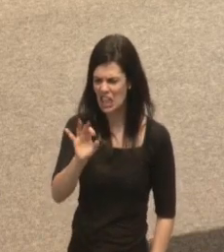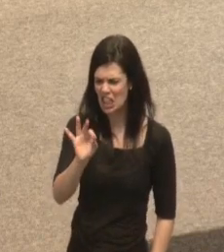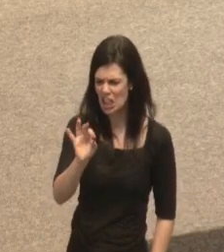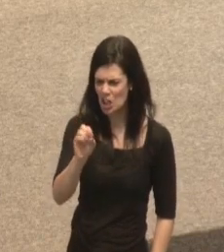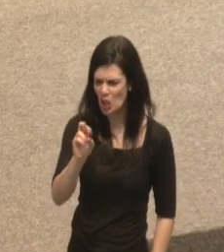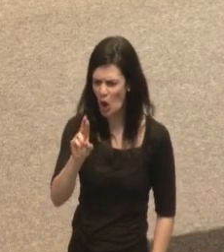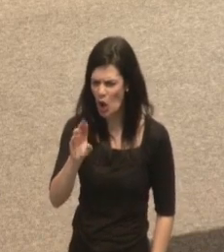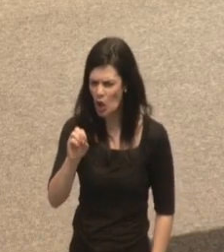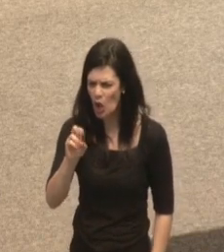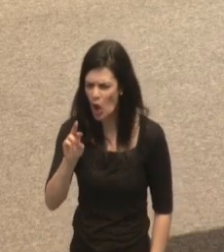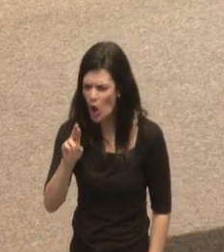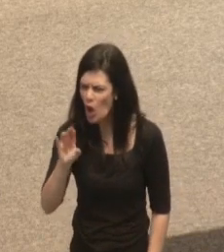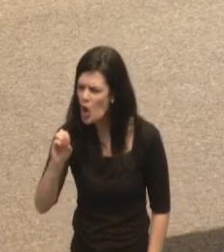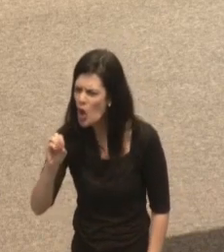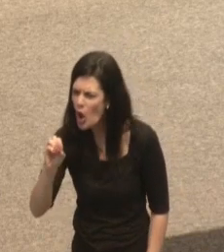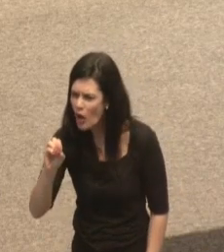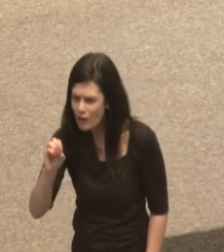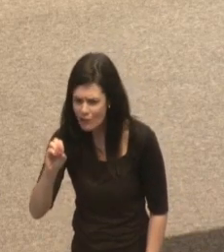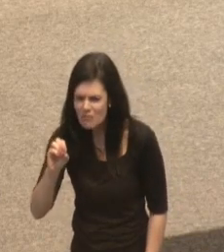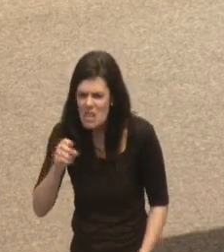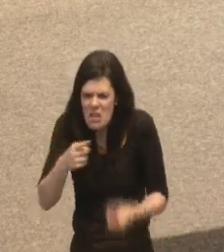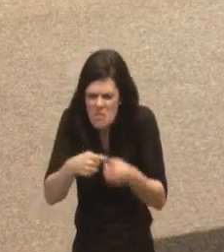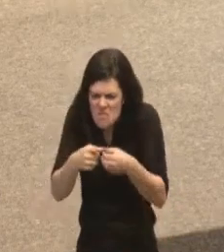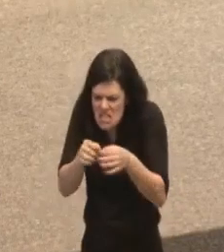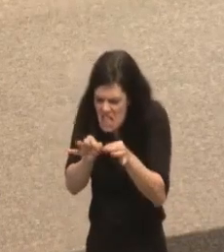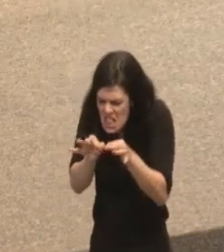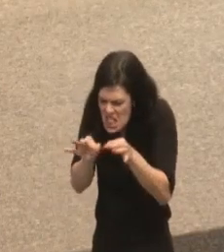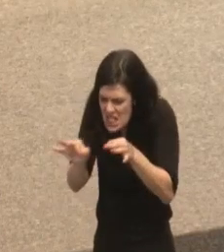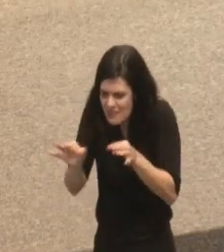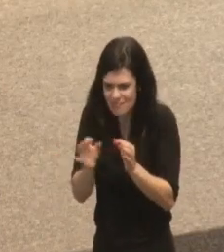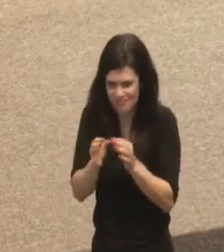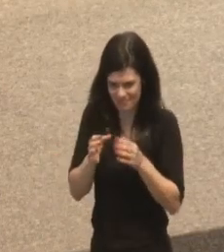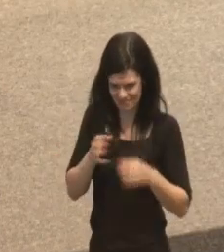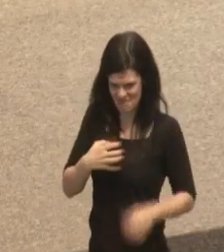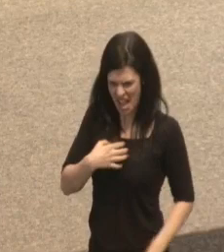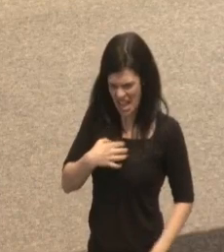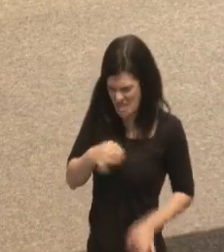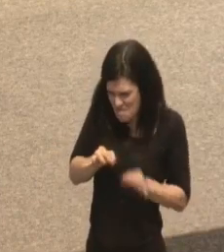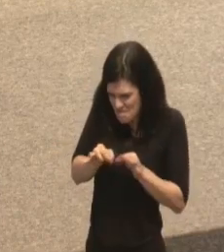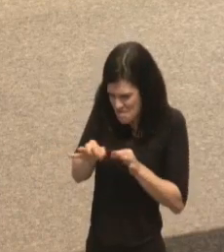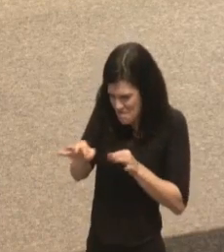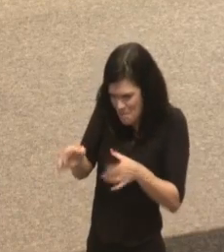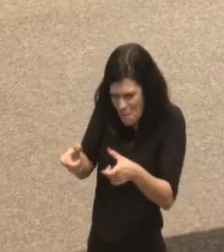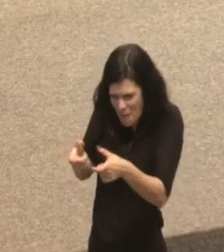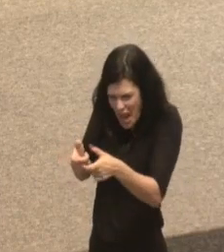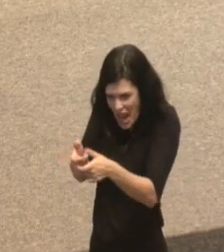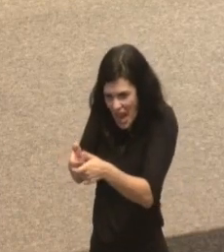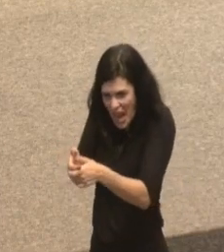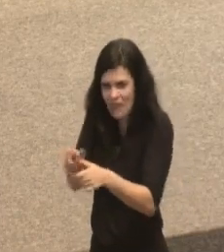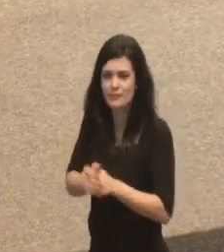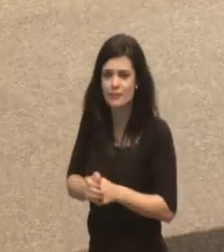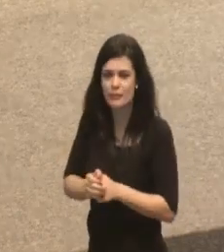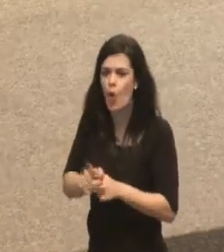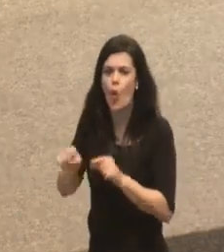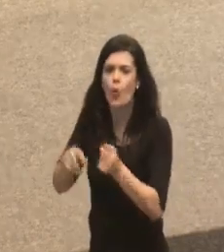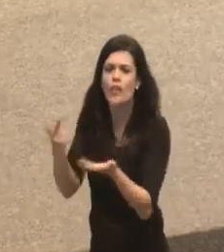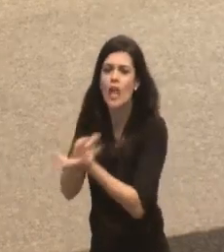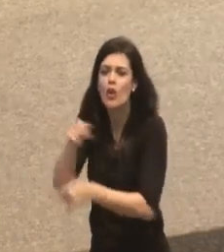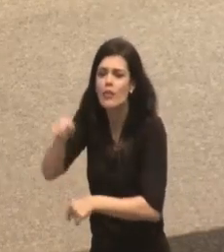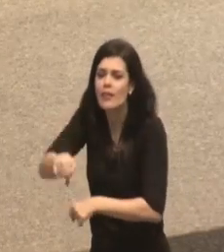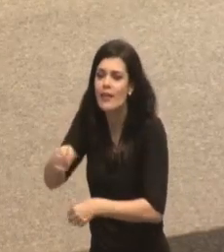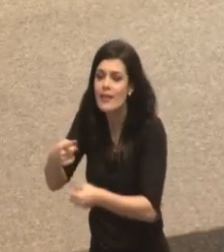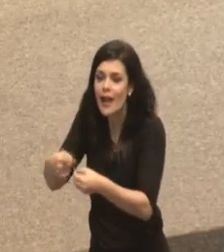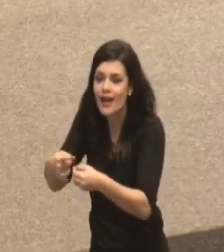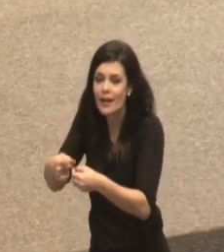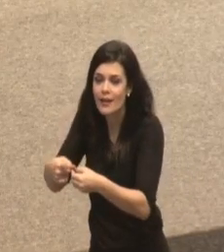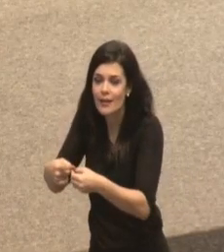conhece. Itororó é uma cidade interior da Bahia. E como é a relação da cidade de Itororó, na Bahia,